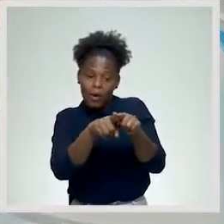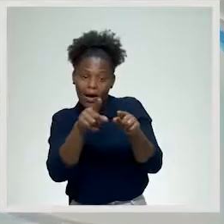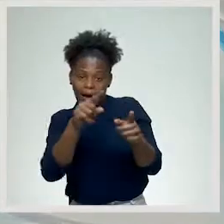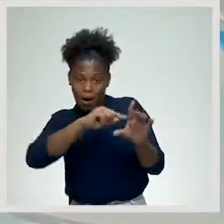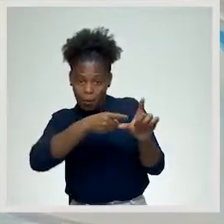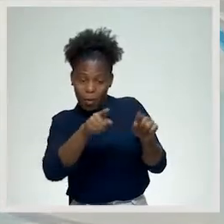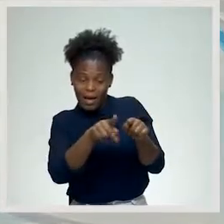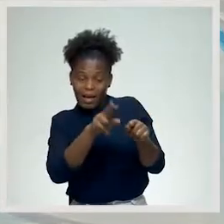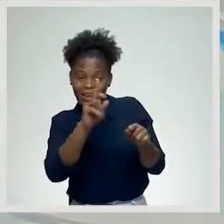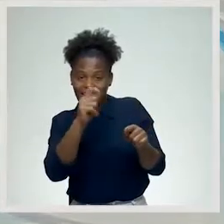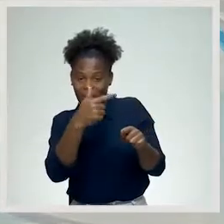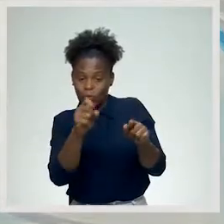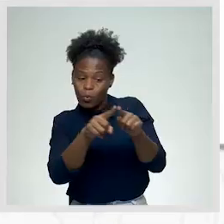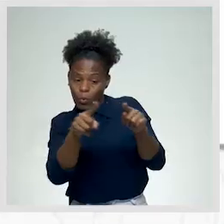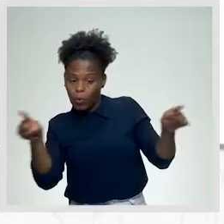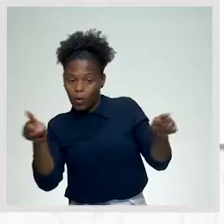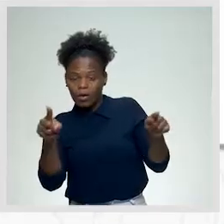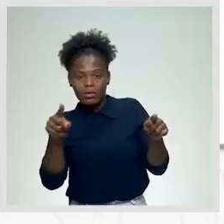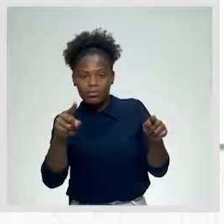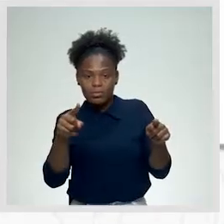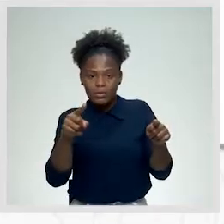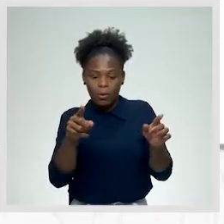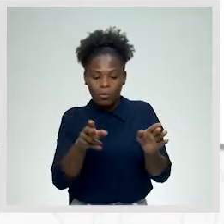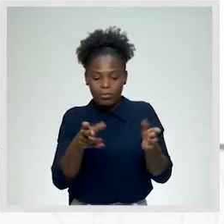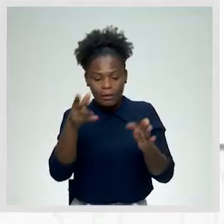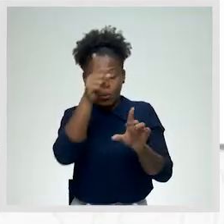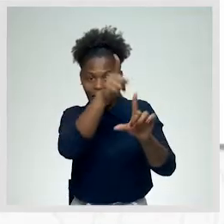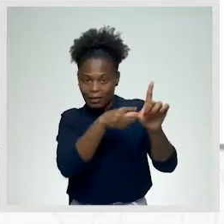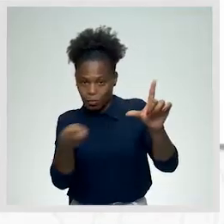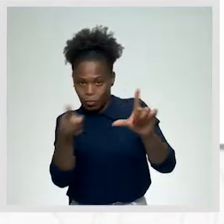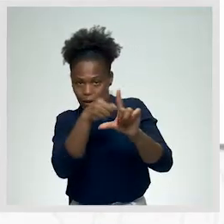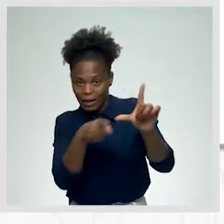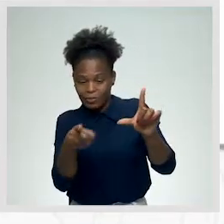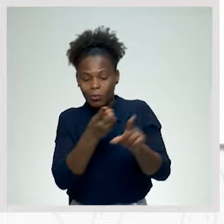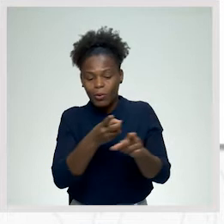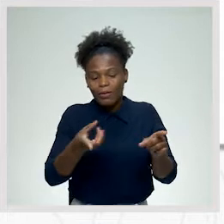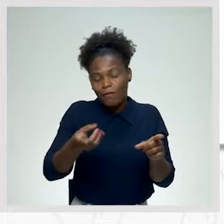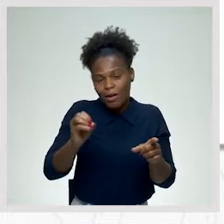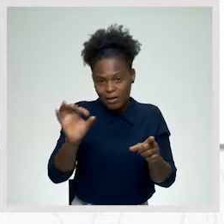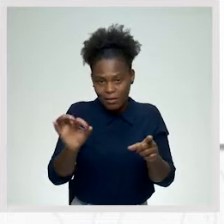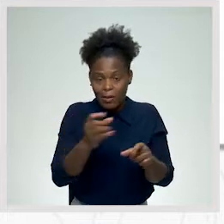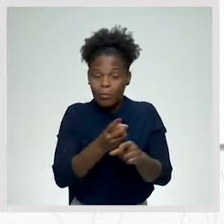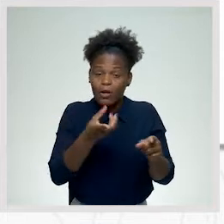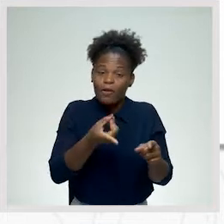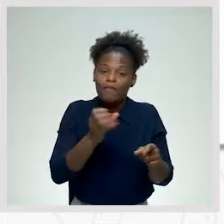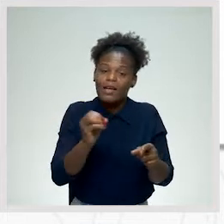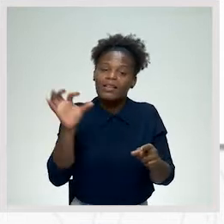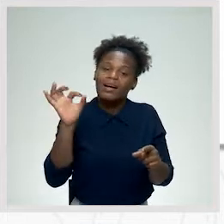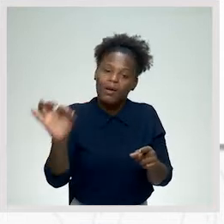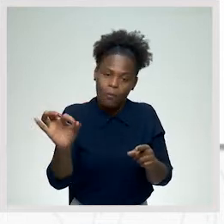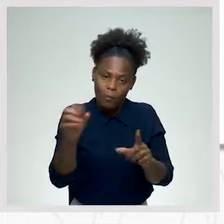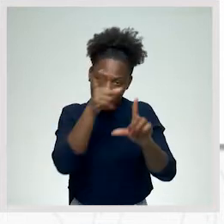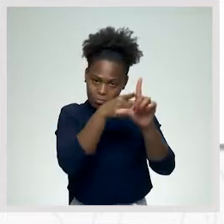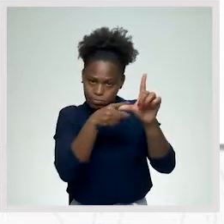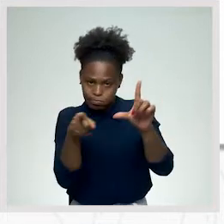porque um ângulo de 90 graus é um ângulo reto. Um ângulo de 90 graus é